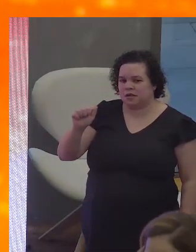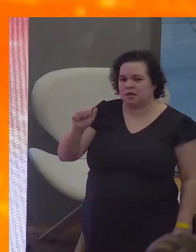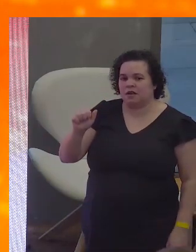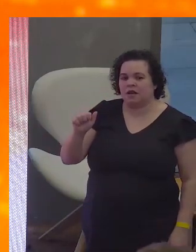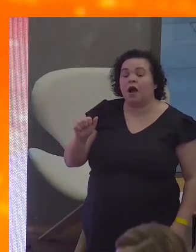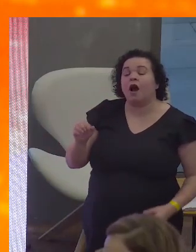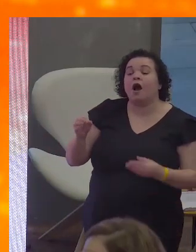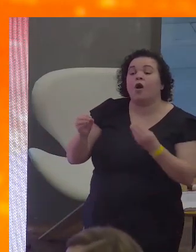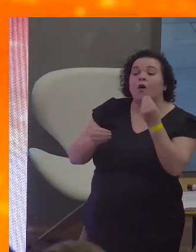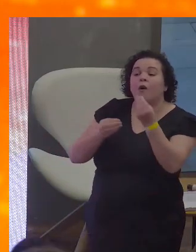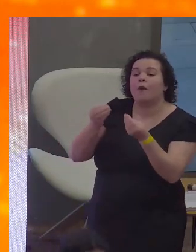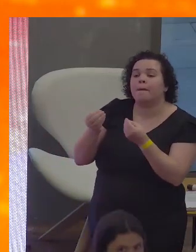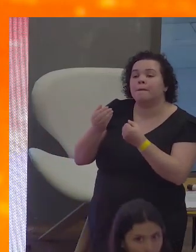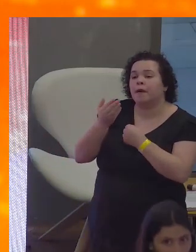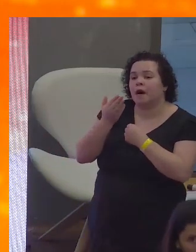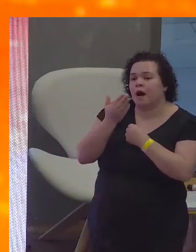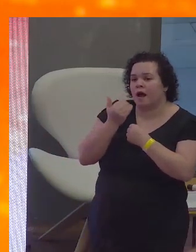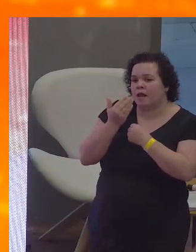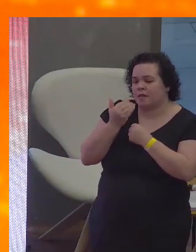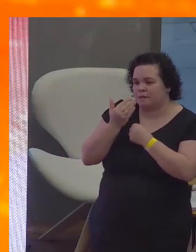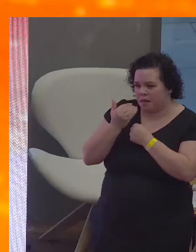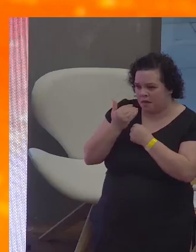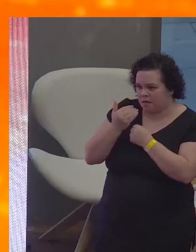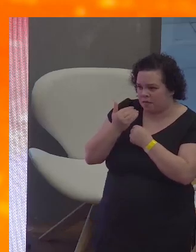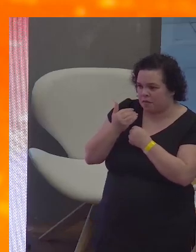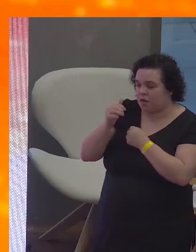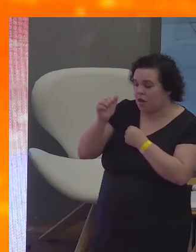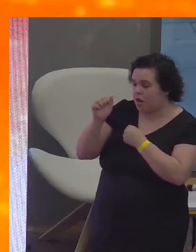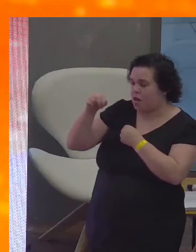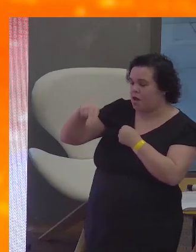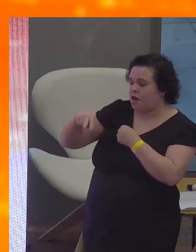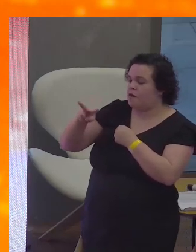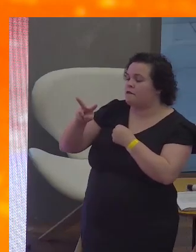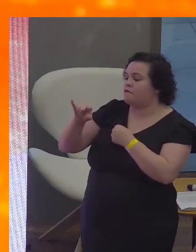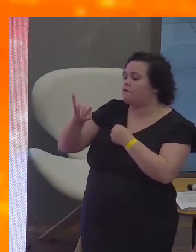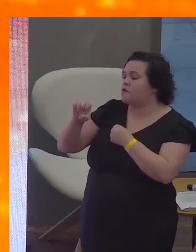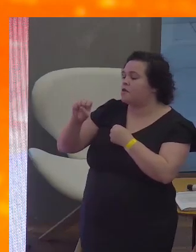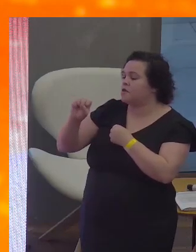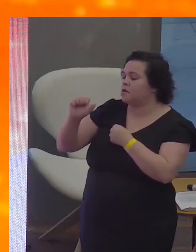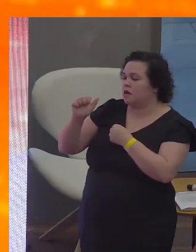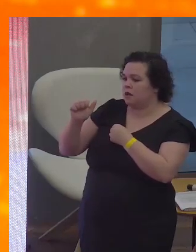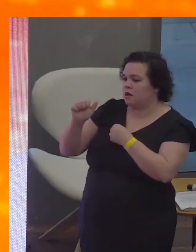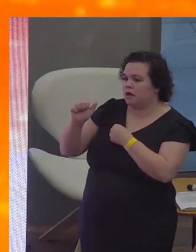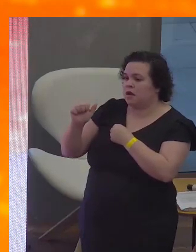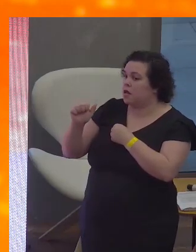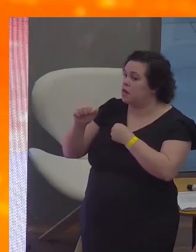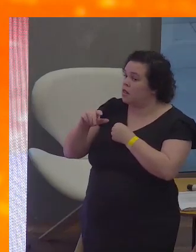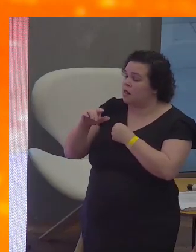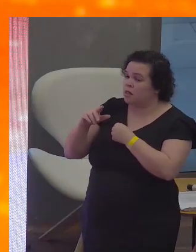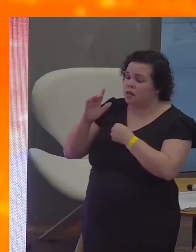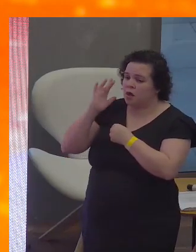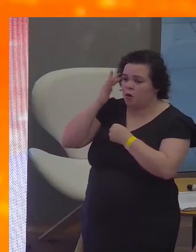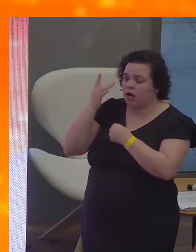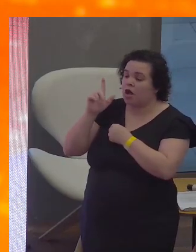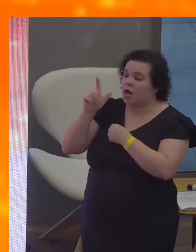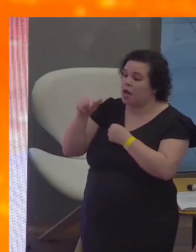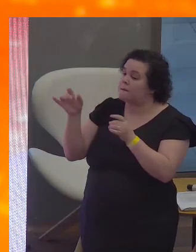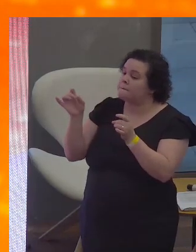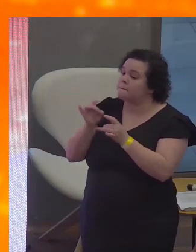Como alimento, a Anvisa não considera ainda que sejam suficientes para demonstrar